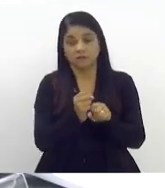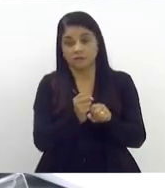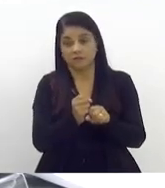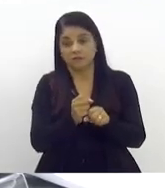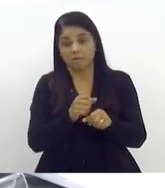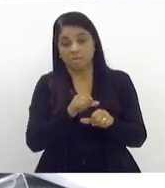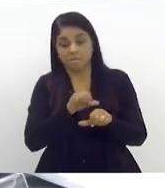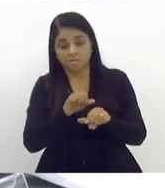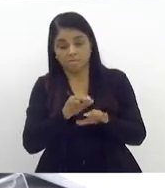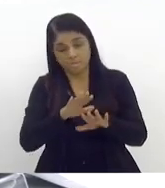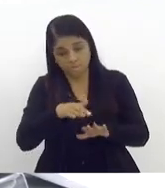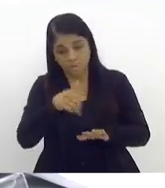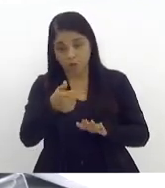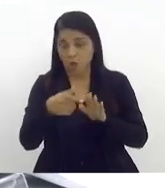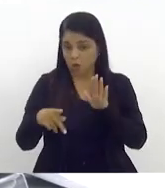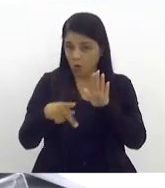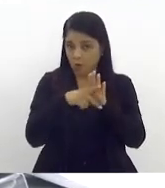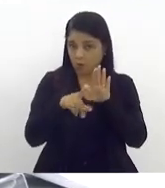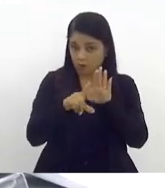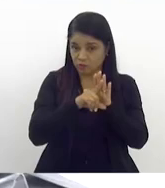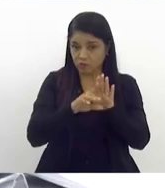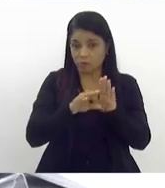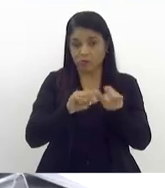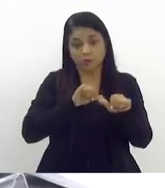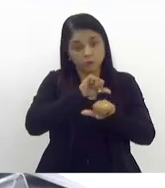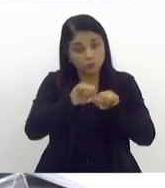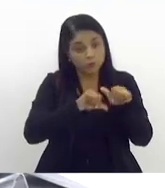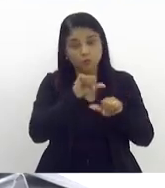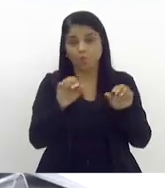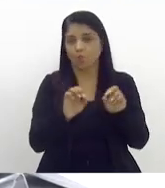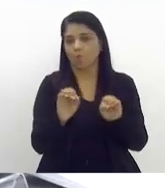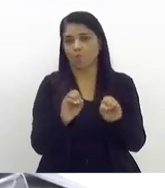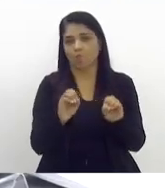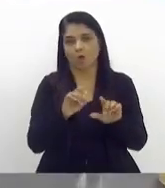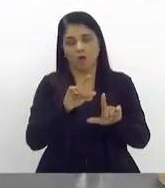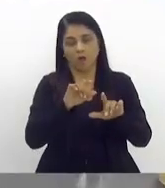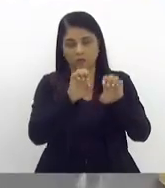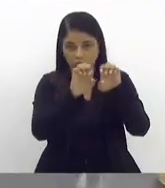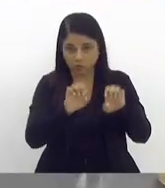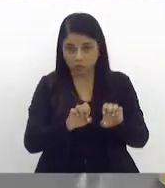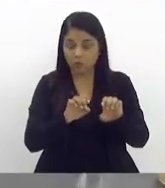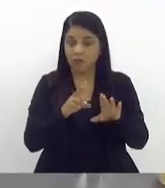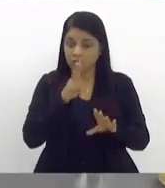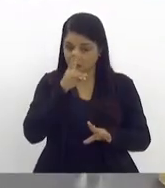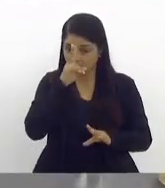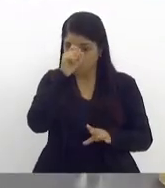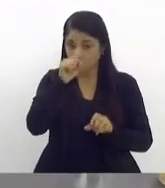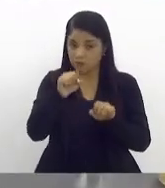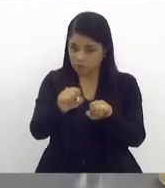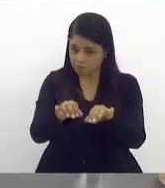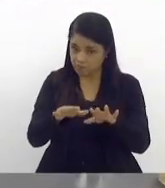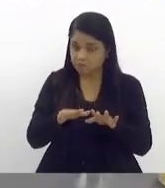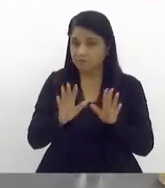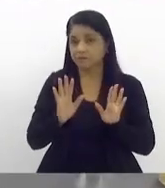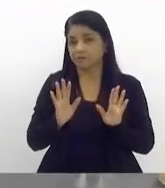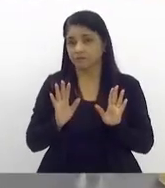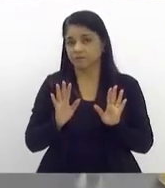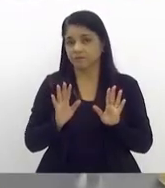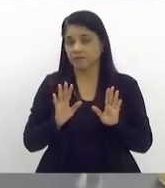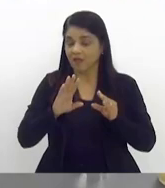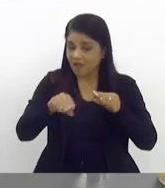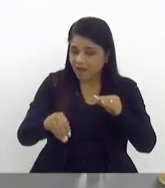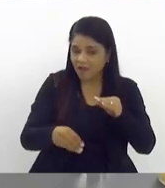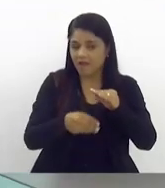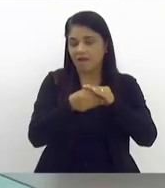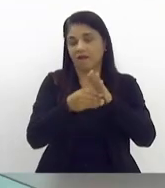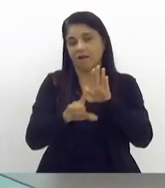porque eu sempre sou favorável a não limitar nossa capacidade. Dar mais força para o parlamento. É, exatamente. Não, isso eu acho. Deputado Amorim. Mas teria que ser por lei complementar. Lei complementar,